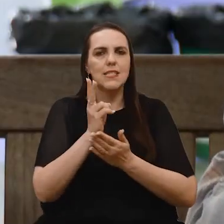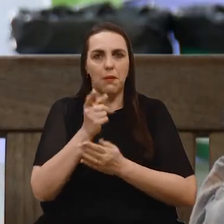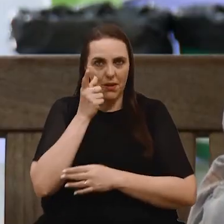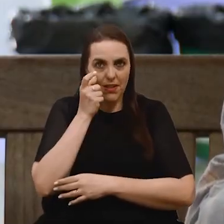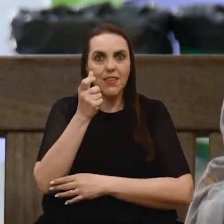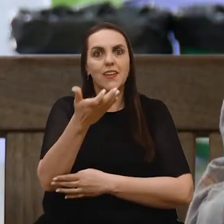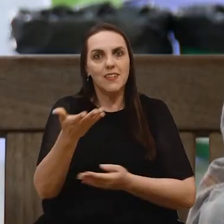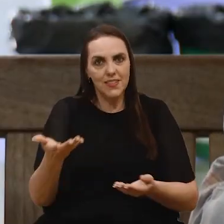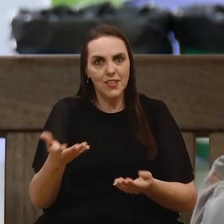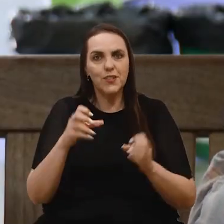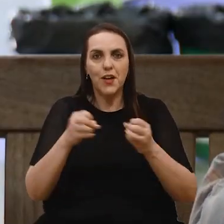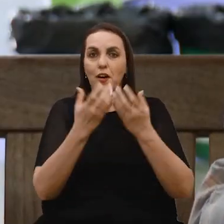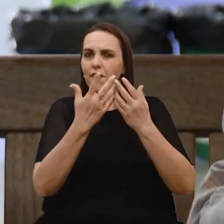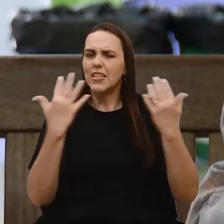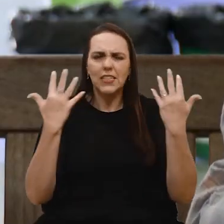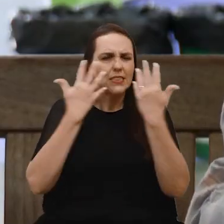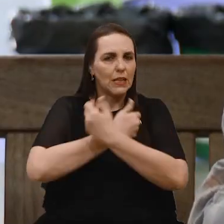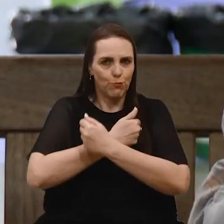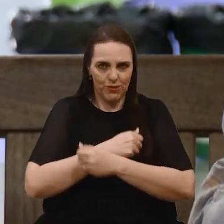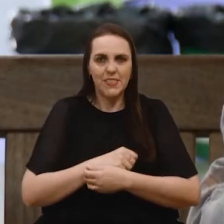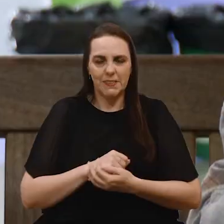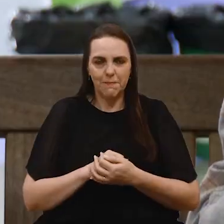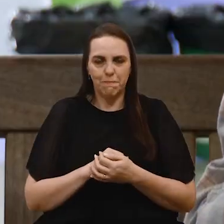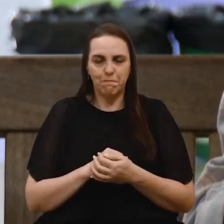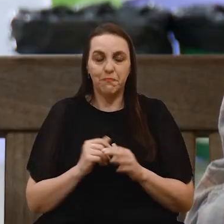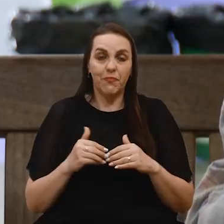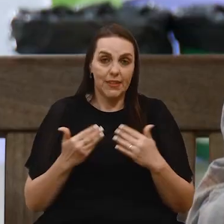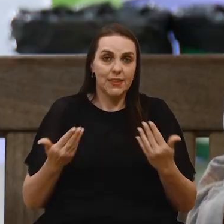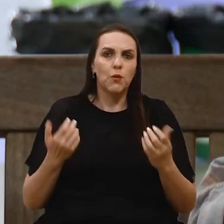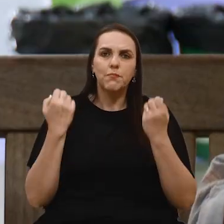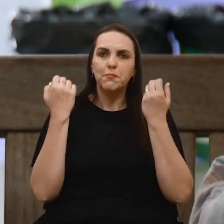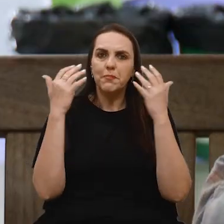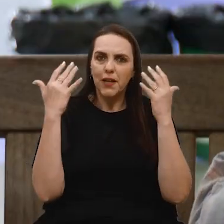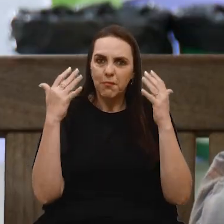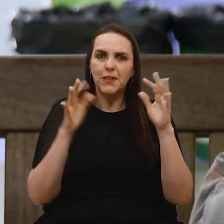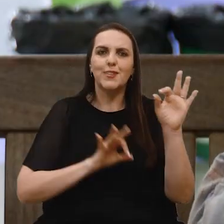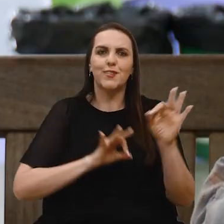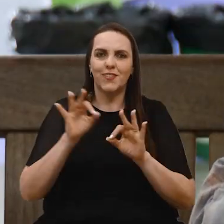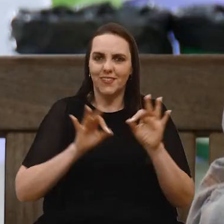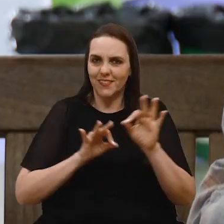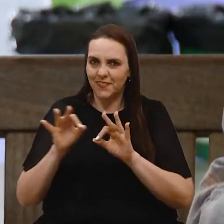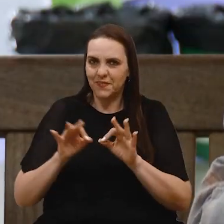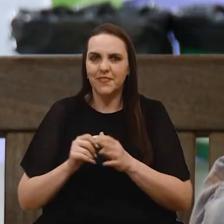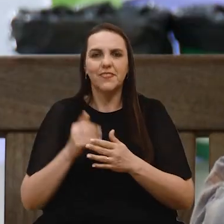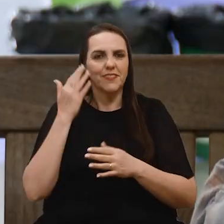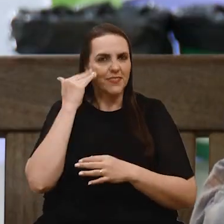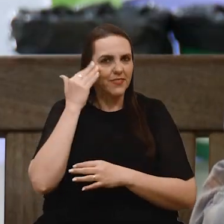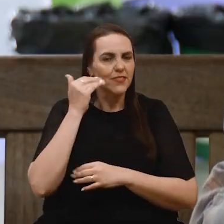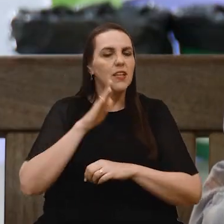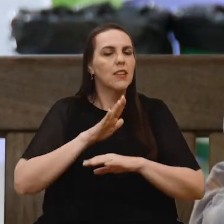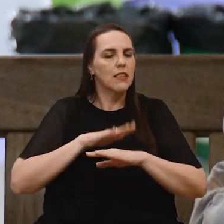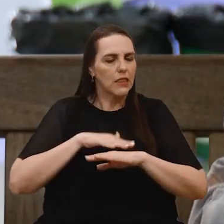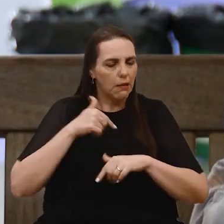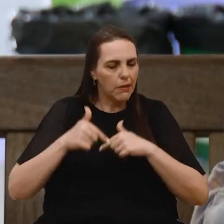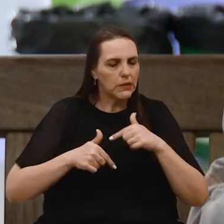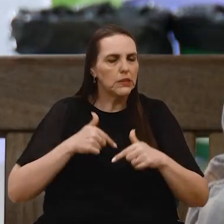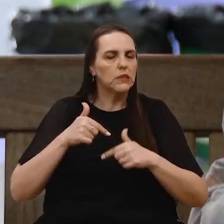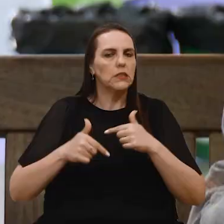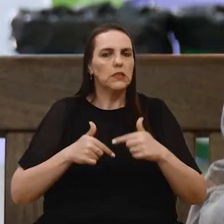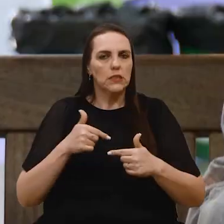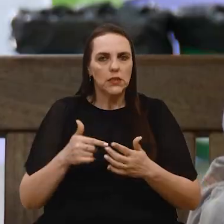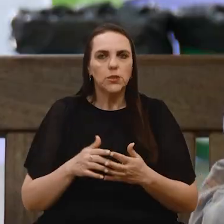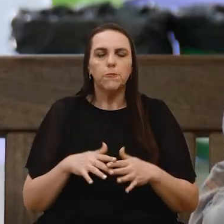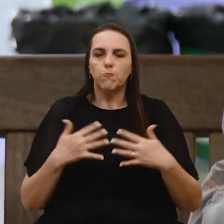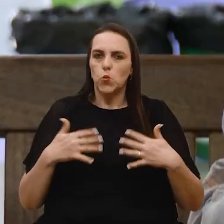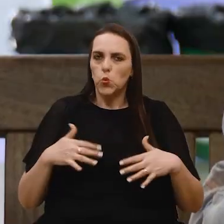sempre muito interessante, e a festa está muito bonita. Então, parabéns aos organizadores. A gente sabe que é um trabalho árduo, né?